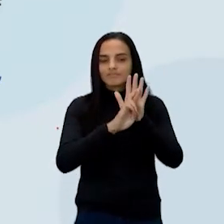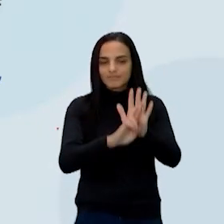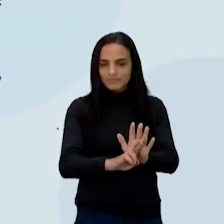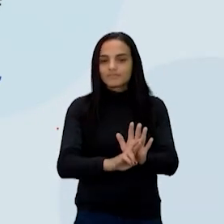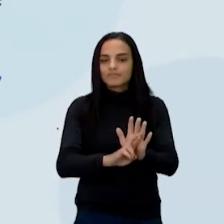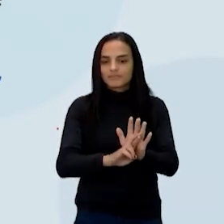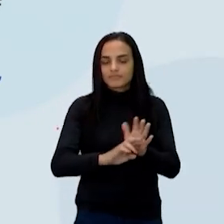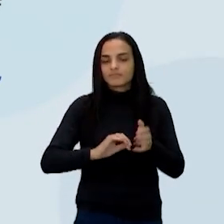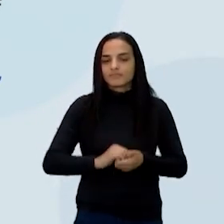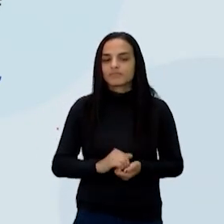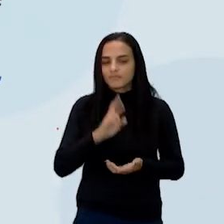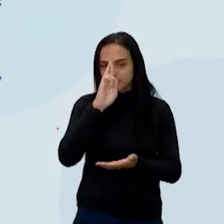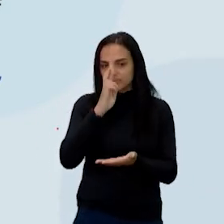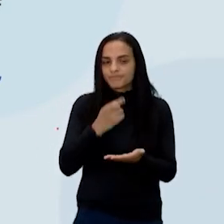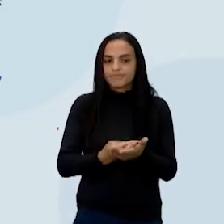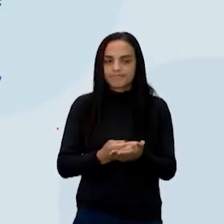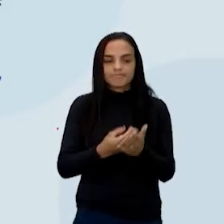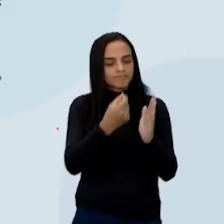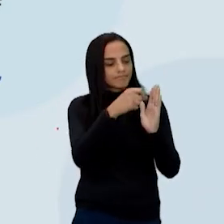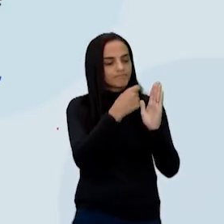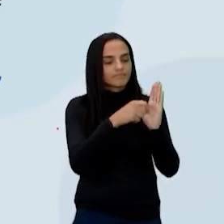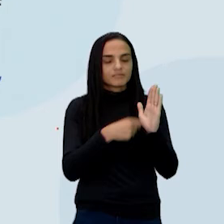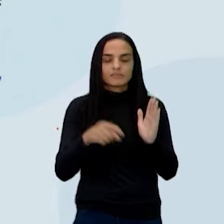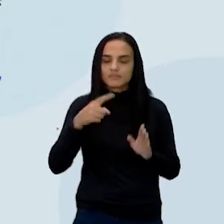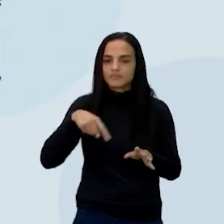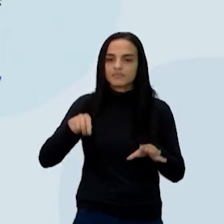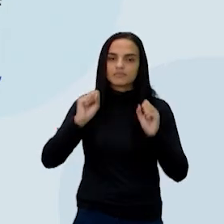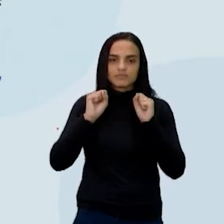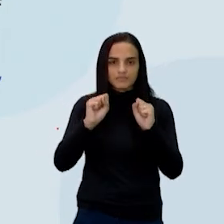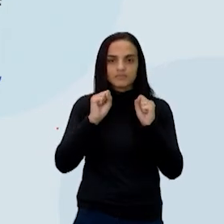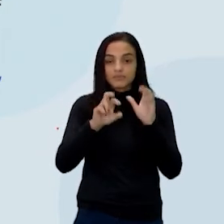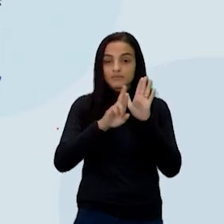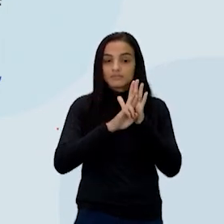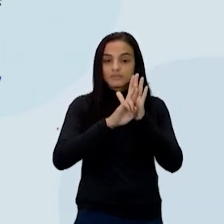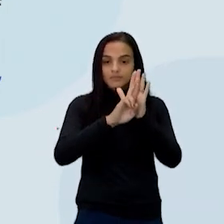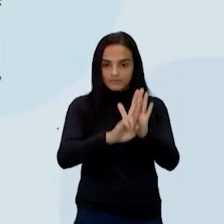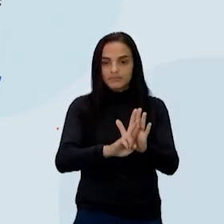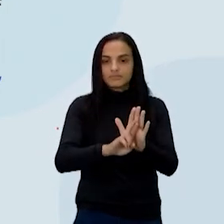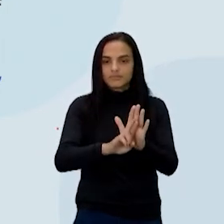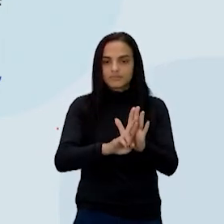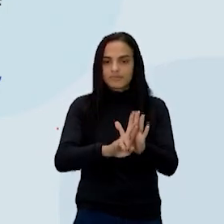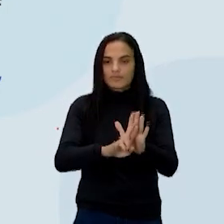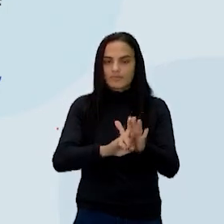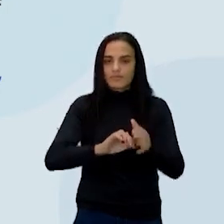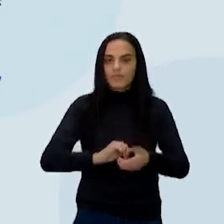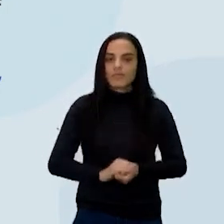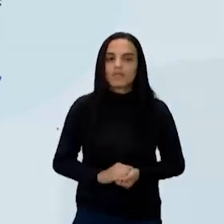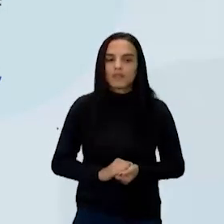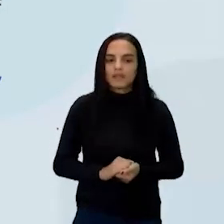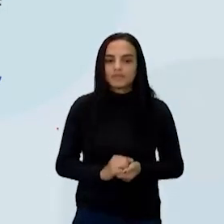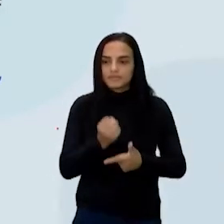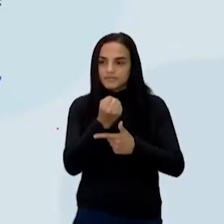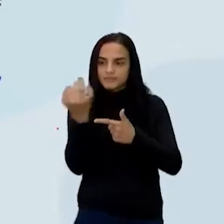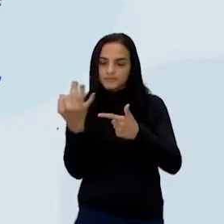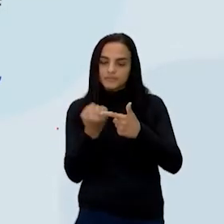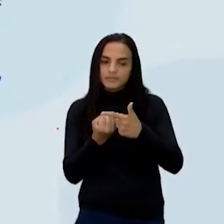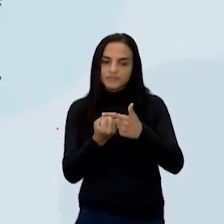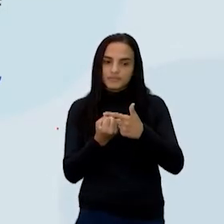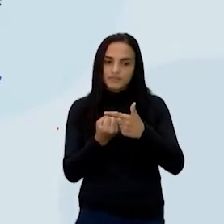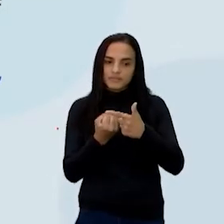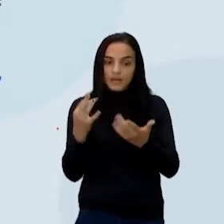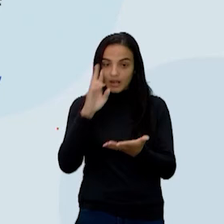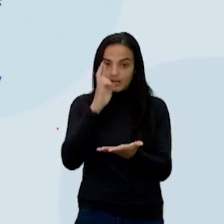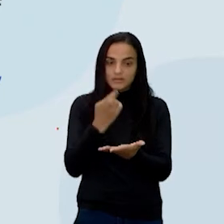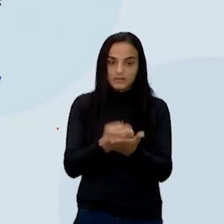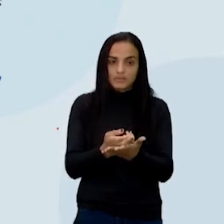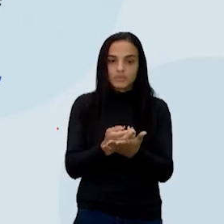essa razão, né? Tá escrito aí, né? Podemos representar essa oração assim: razão entre o número de pães consumidos